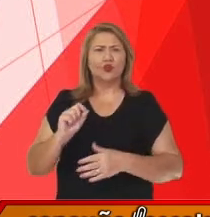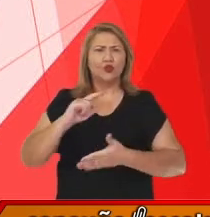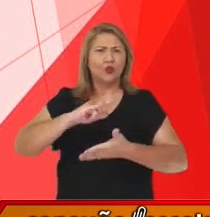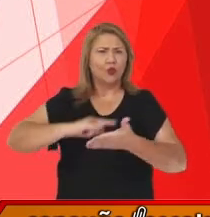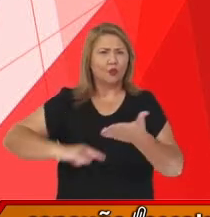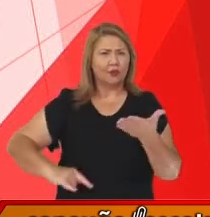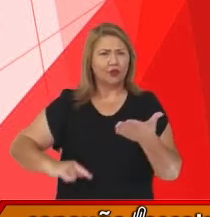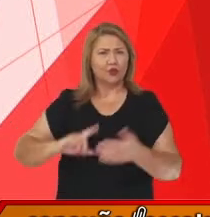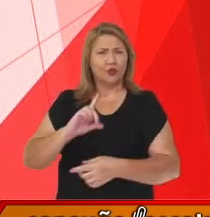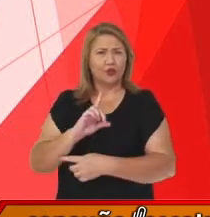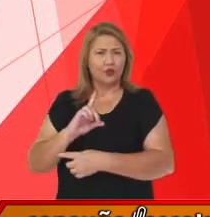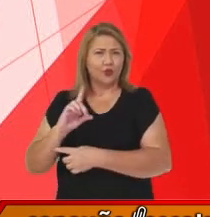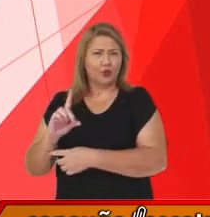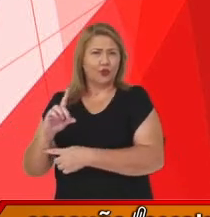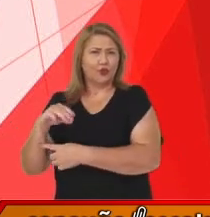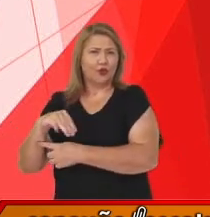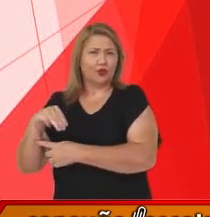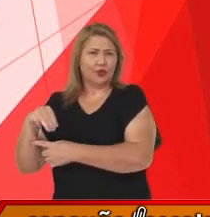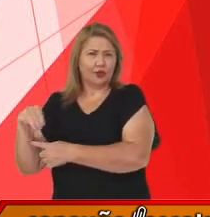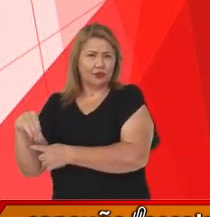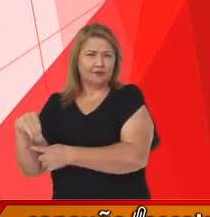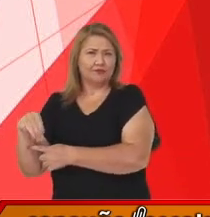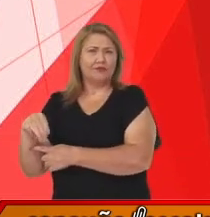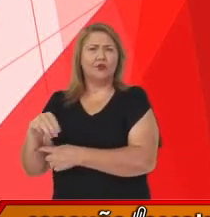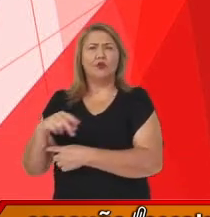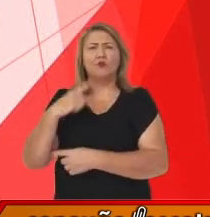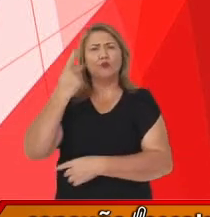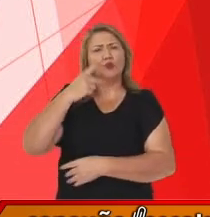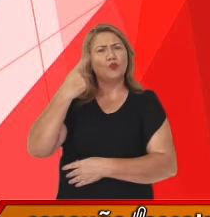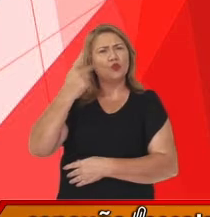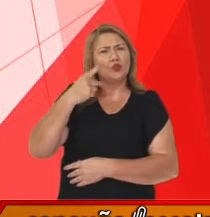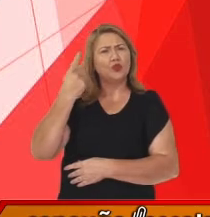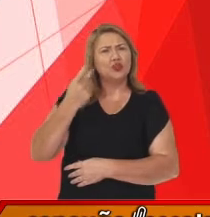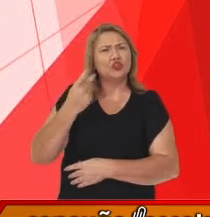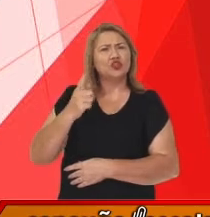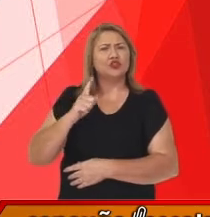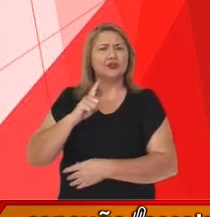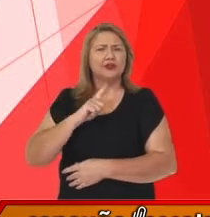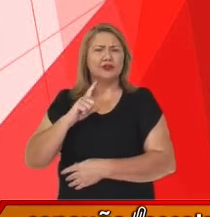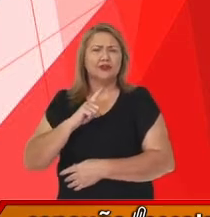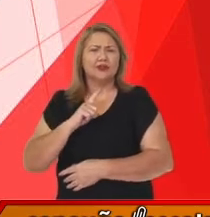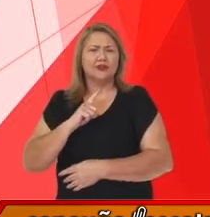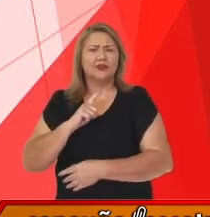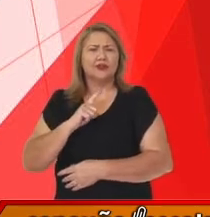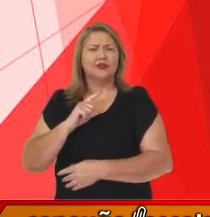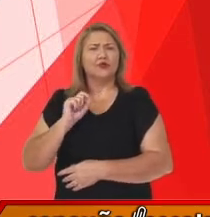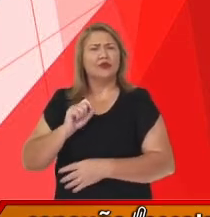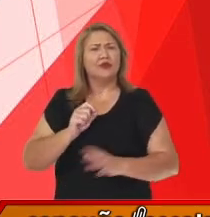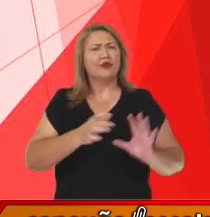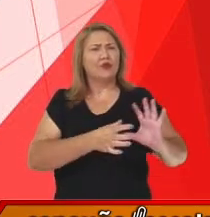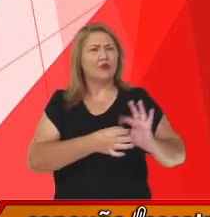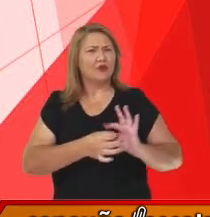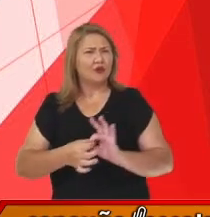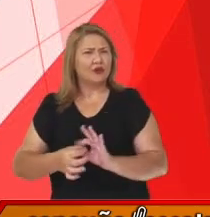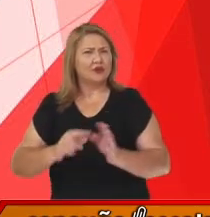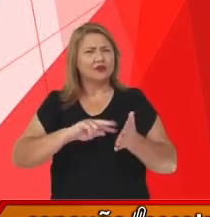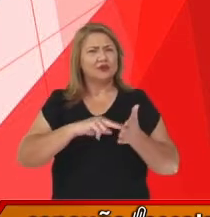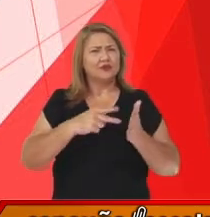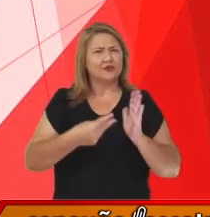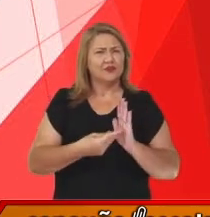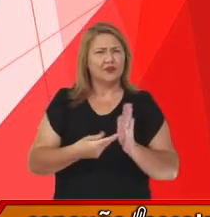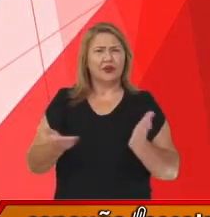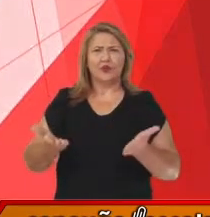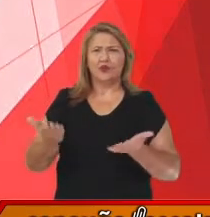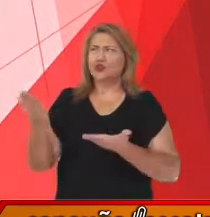Manifesto, doutrina Monroe, política do Big Stick e contextualizaremos esses significados no